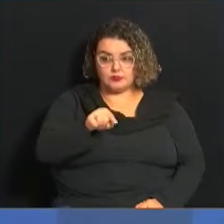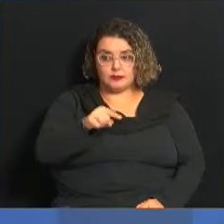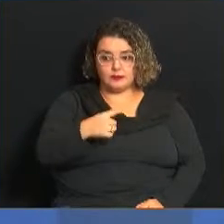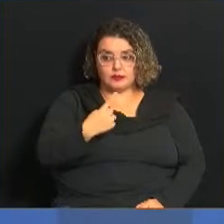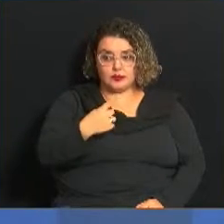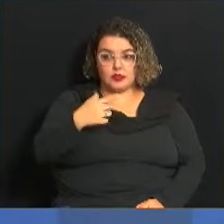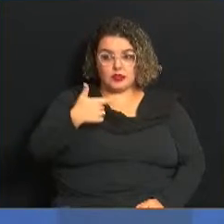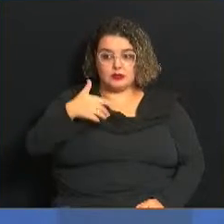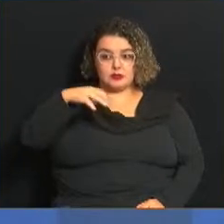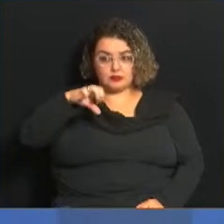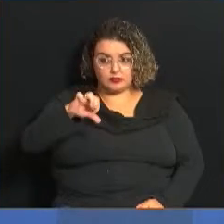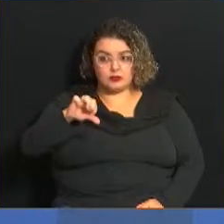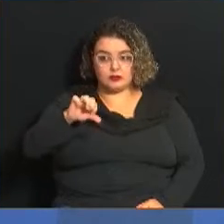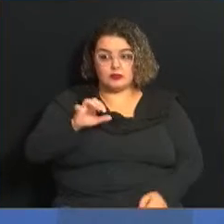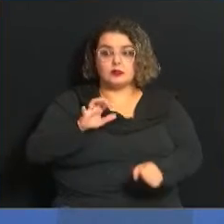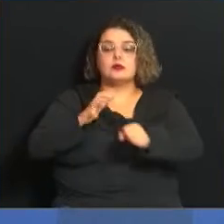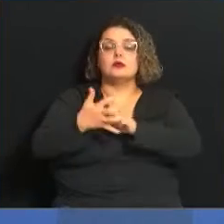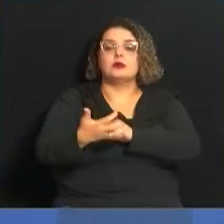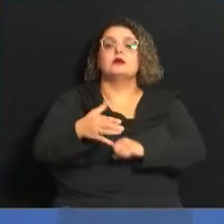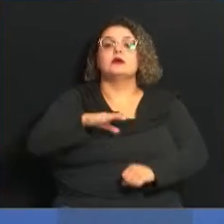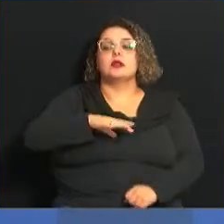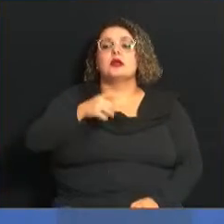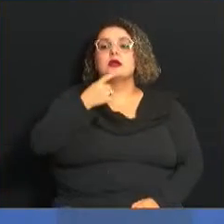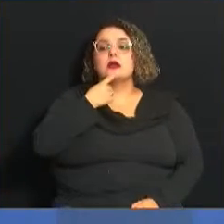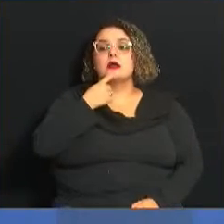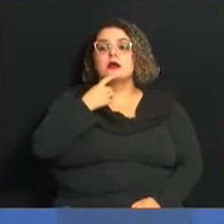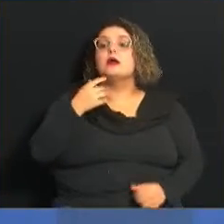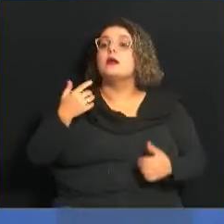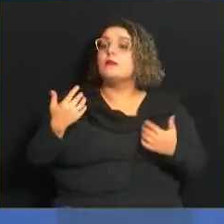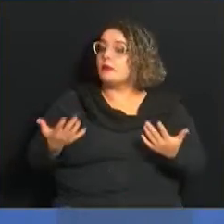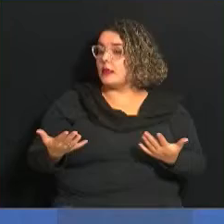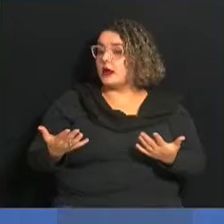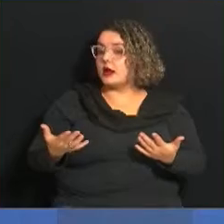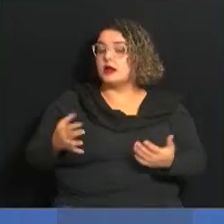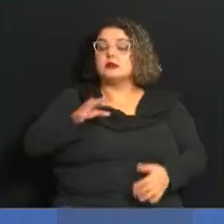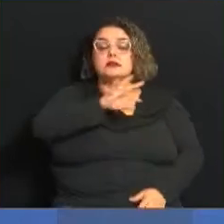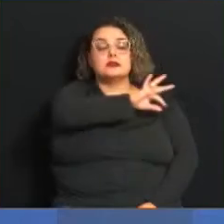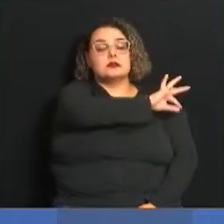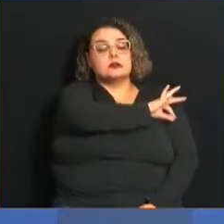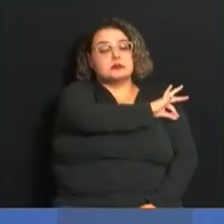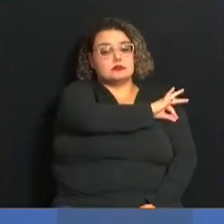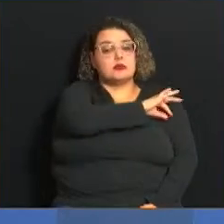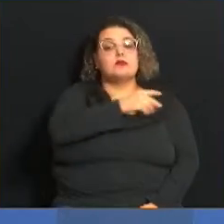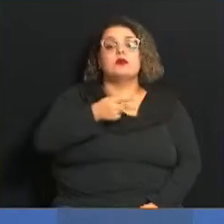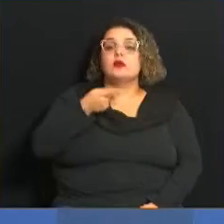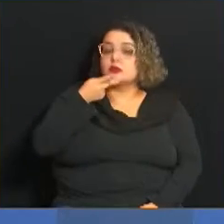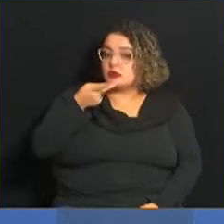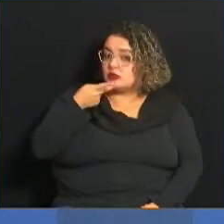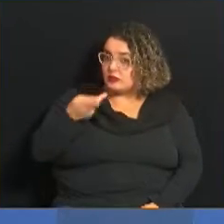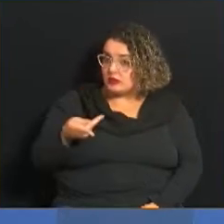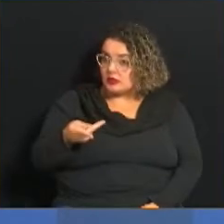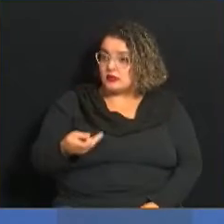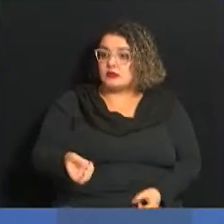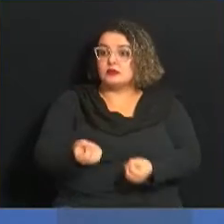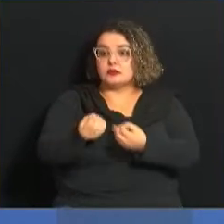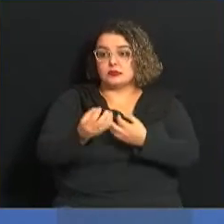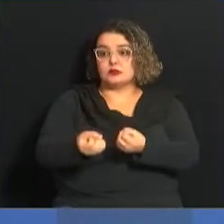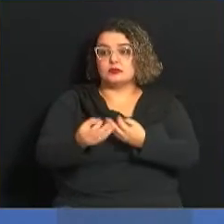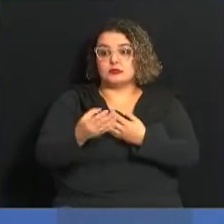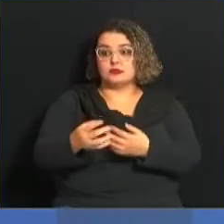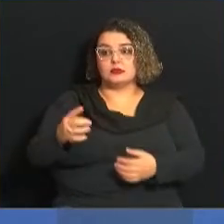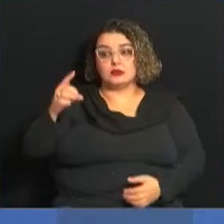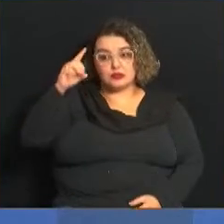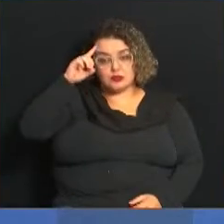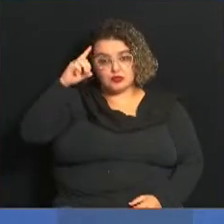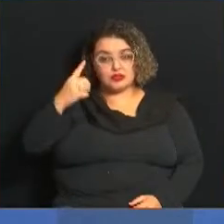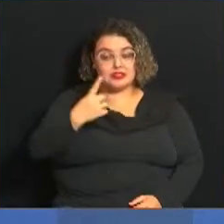213.129 casos da Covid-19 em Campinas. Mas a Prefeitura informa ainda que os dados atualizados foram até o dia